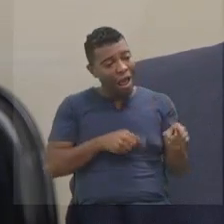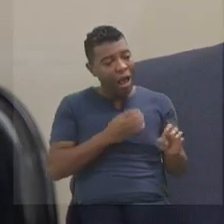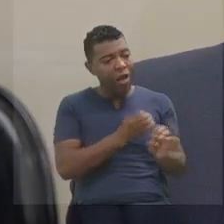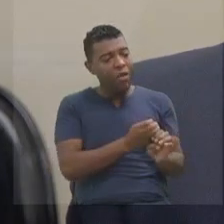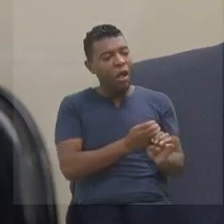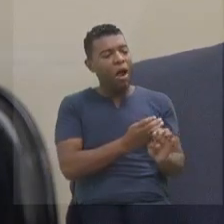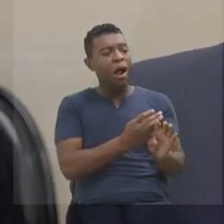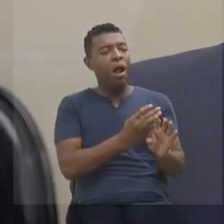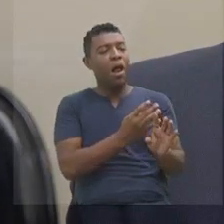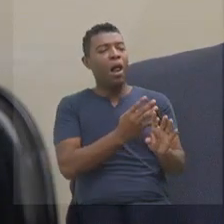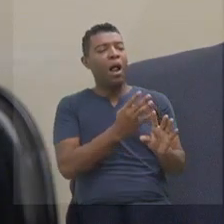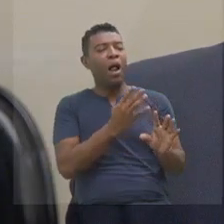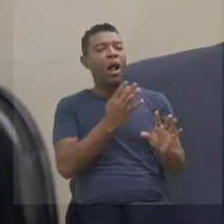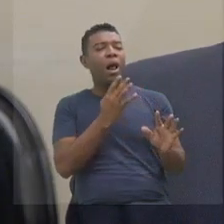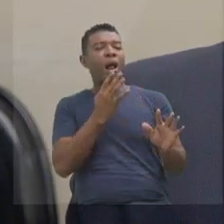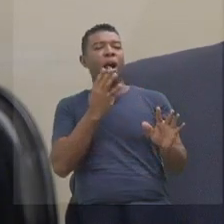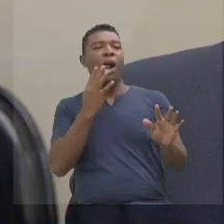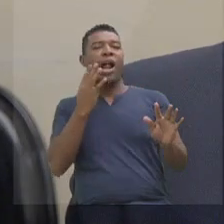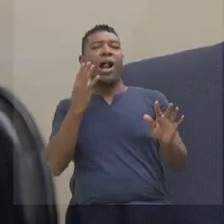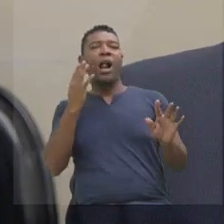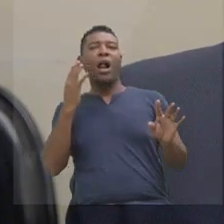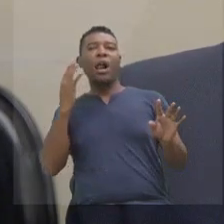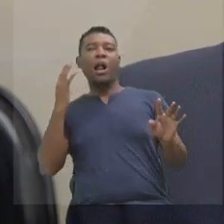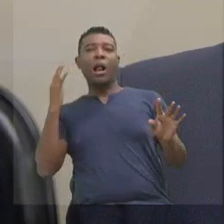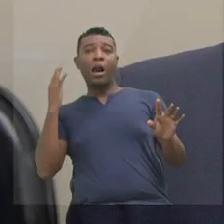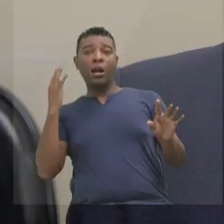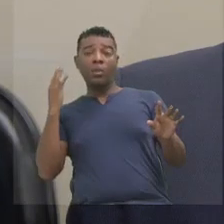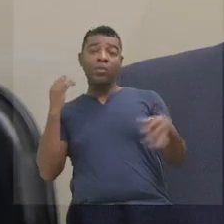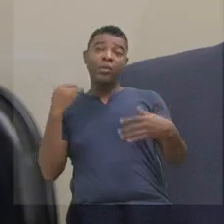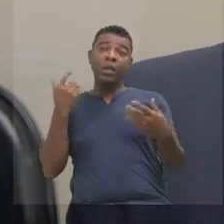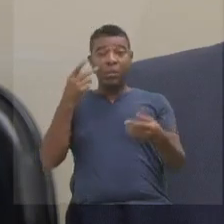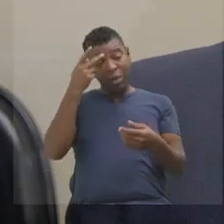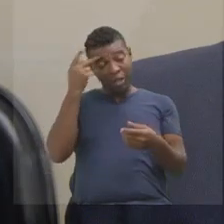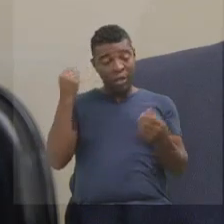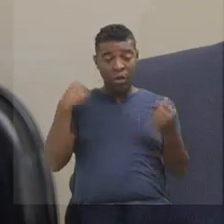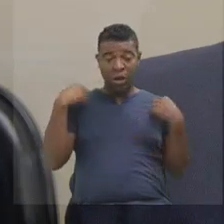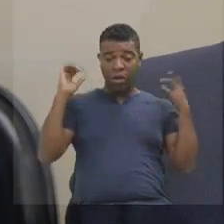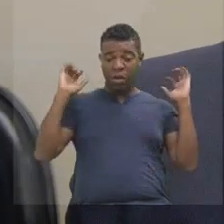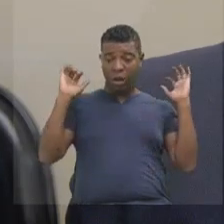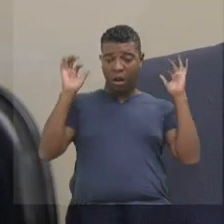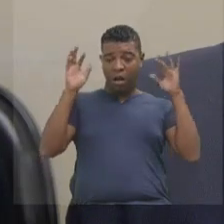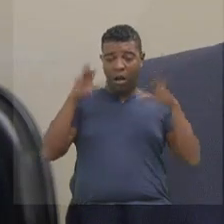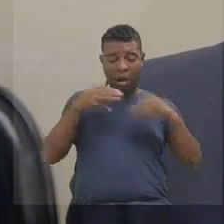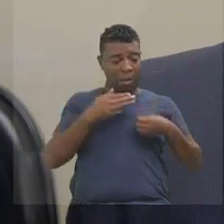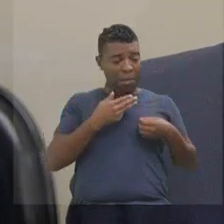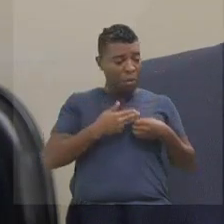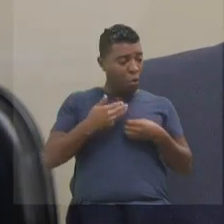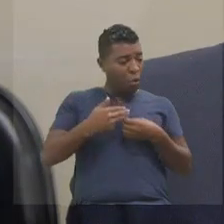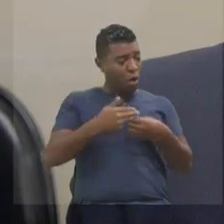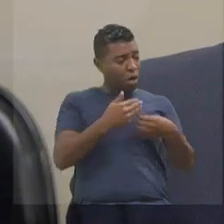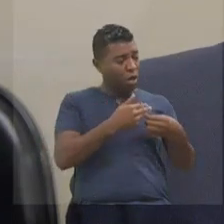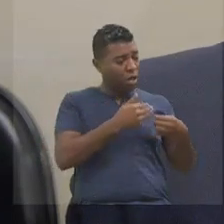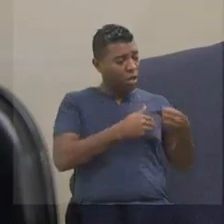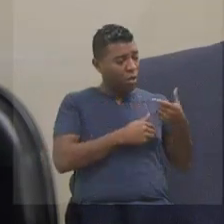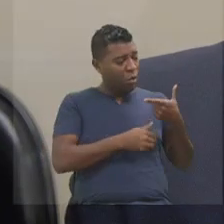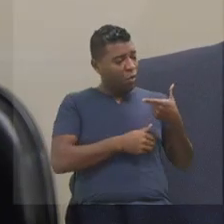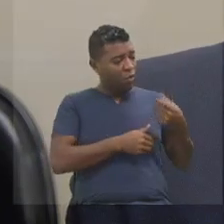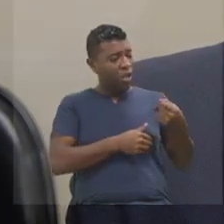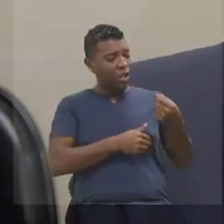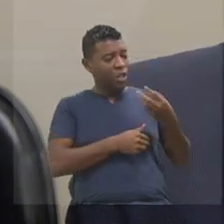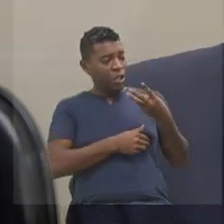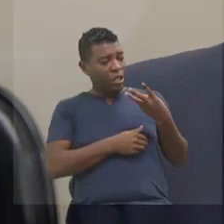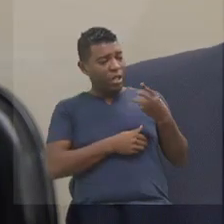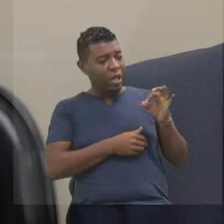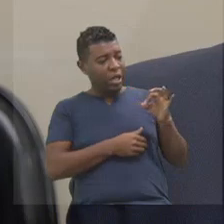pessoas que vem de 20 30 municípios 40 municípios chega lá acumula vira uma fila enorme então eu